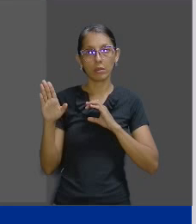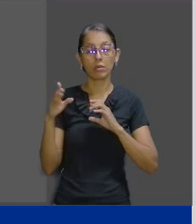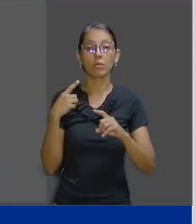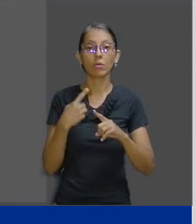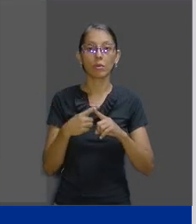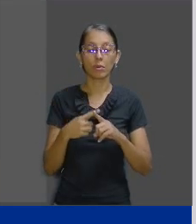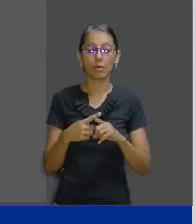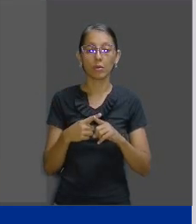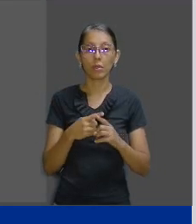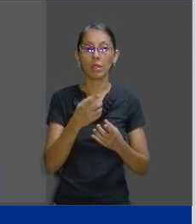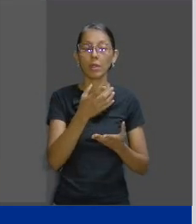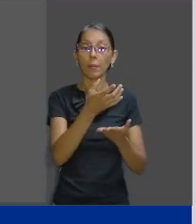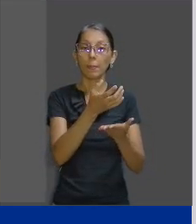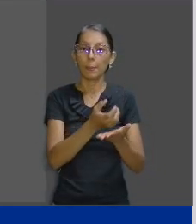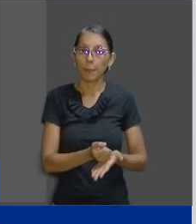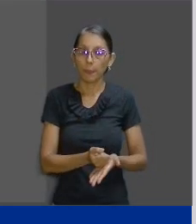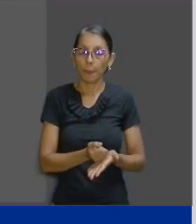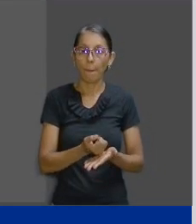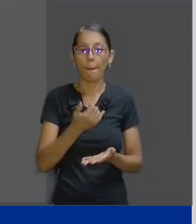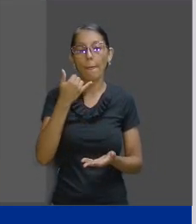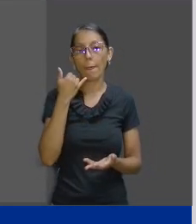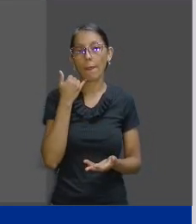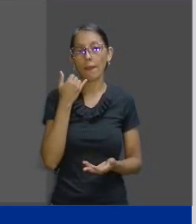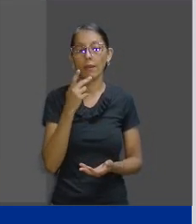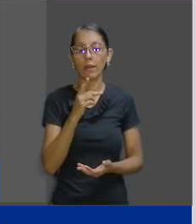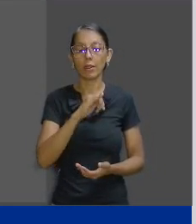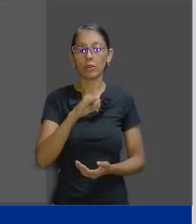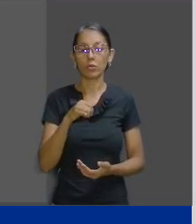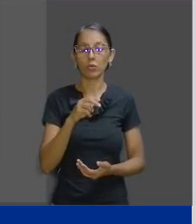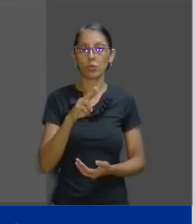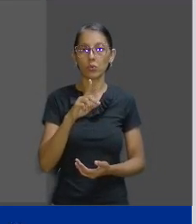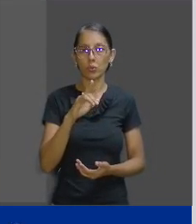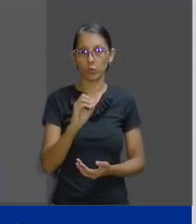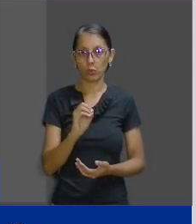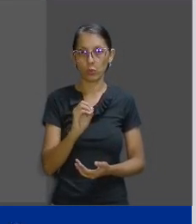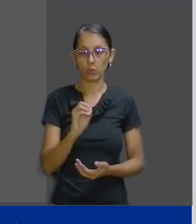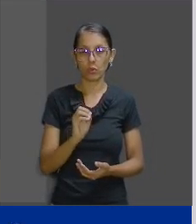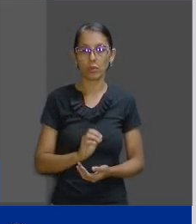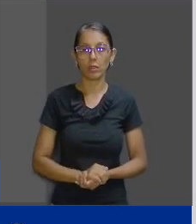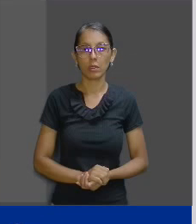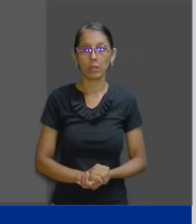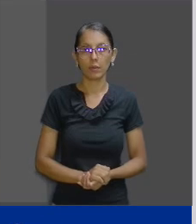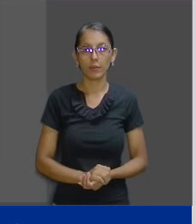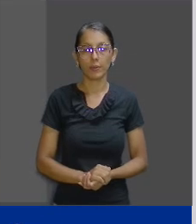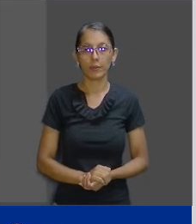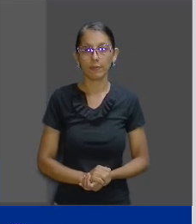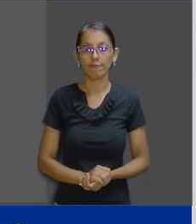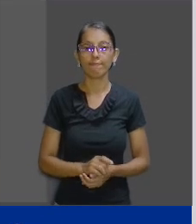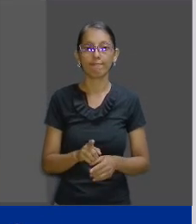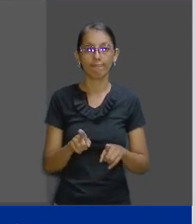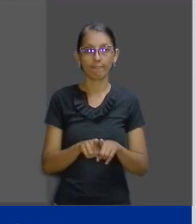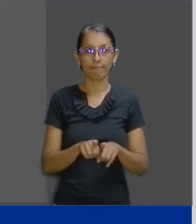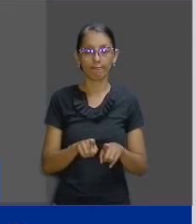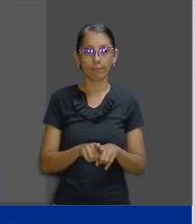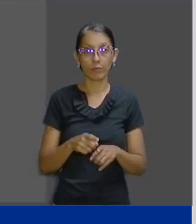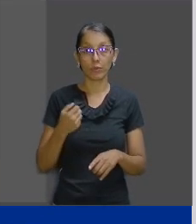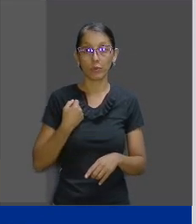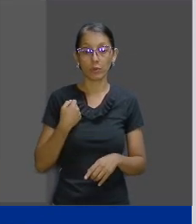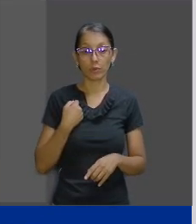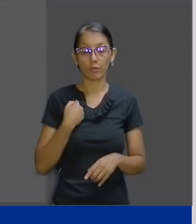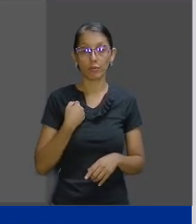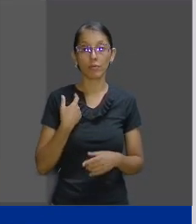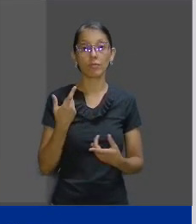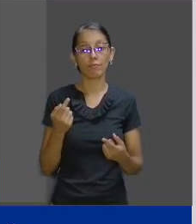também porque o terminal telefônico com quem o Júlio se comunica foi um terminal registrado na campanha do